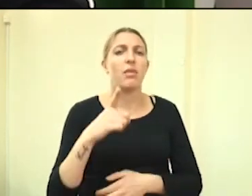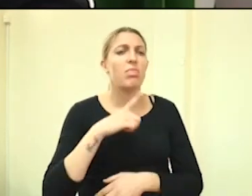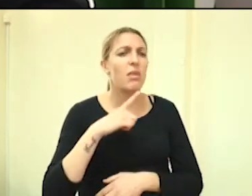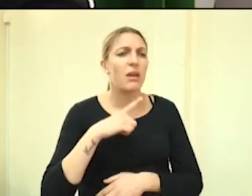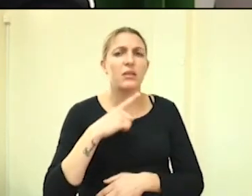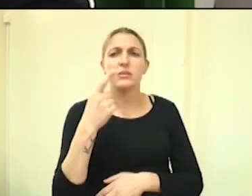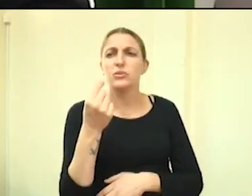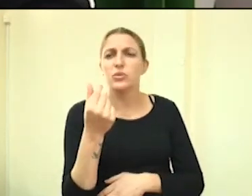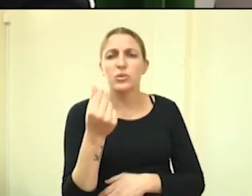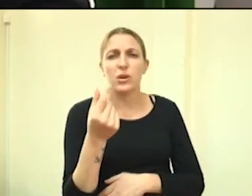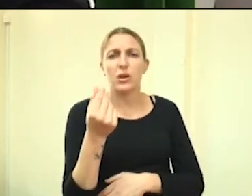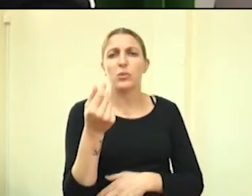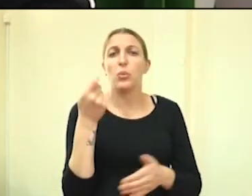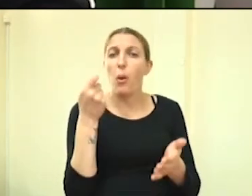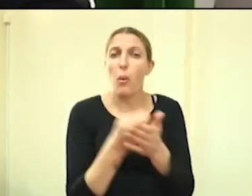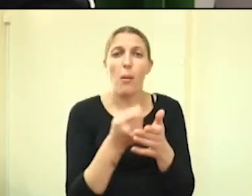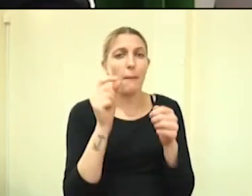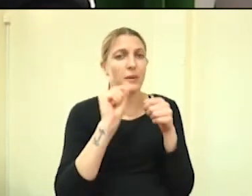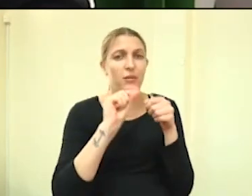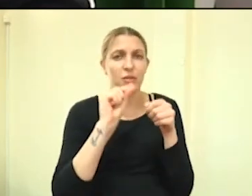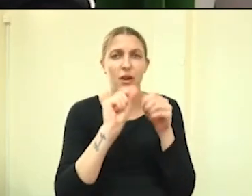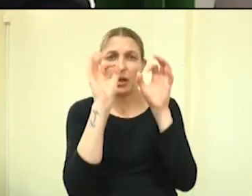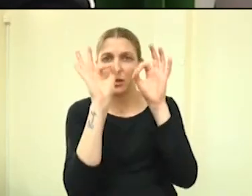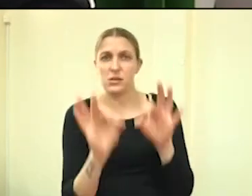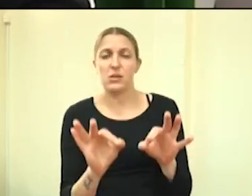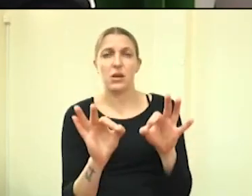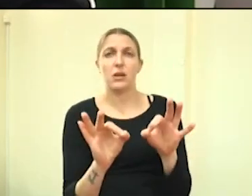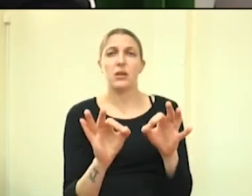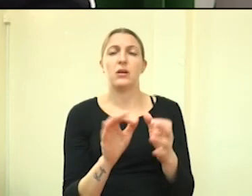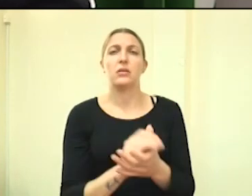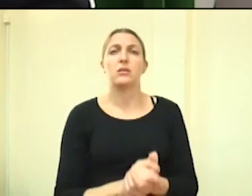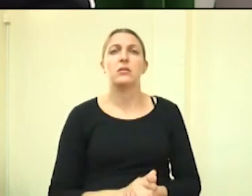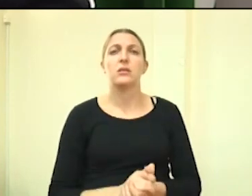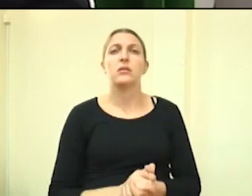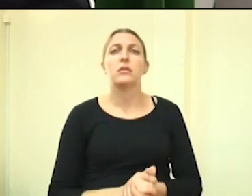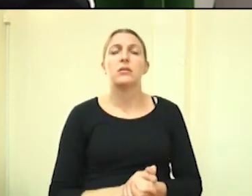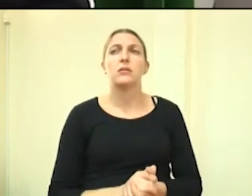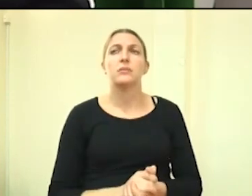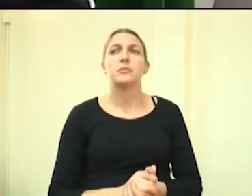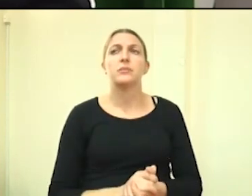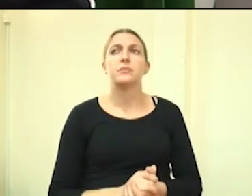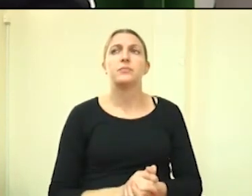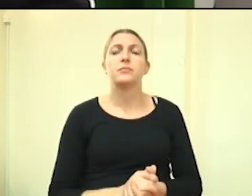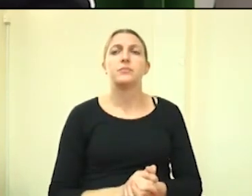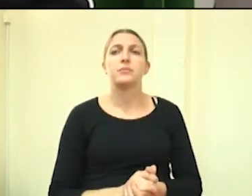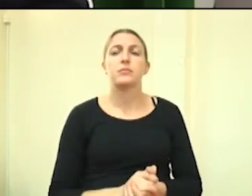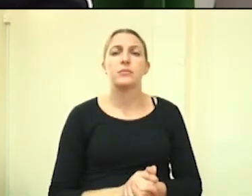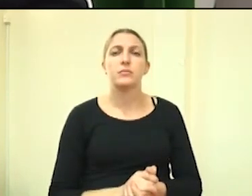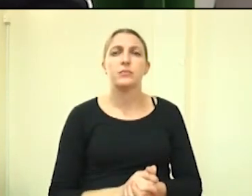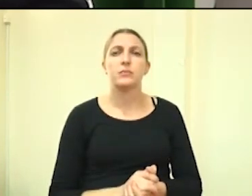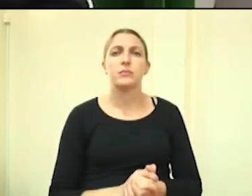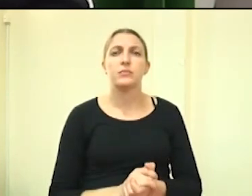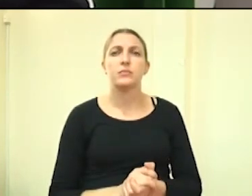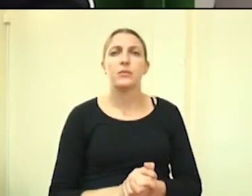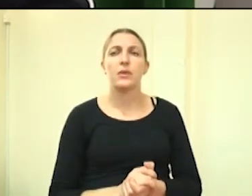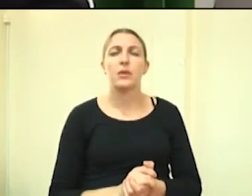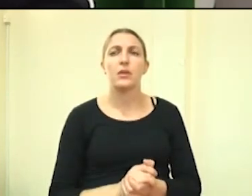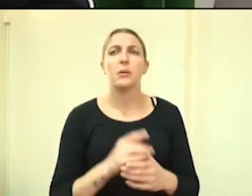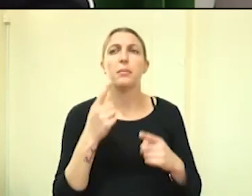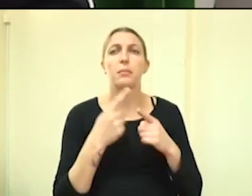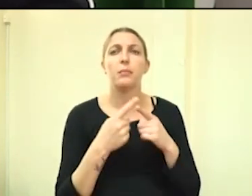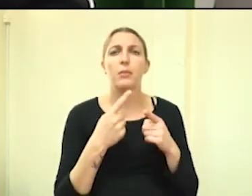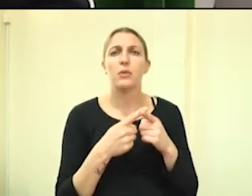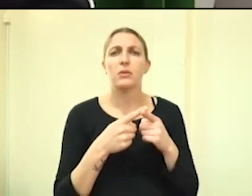Compra. Faz um investimento que logo vai tirar. Porque quem anda